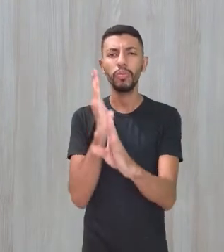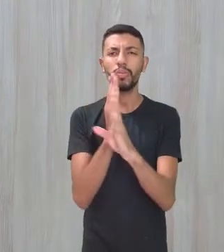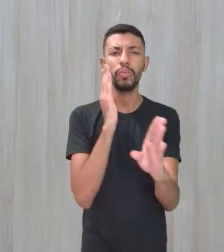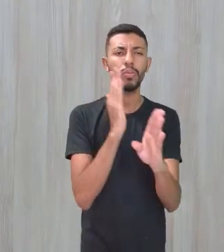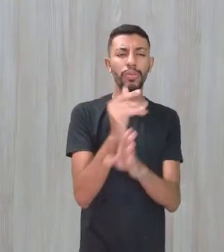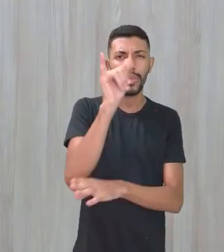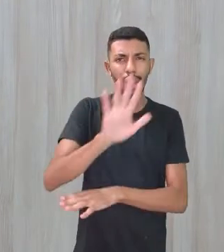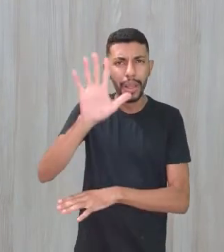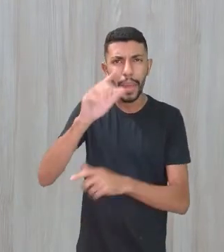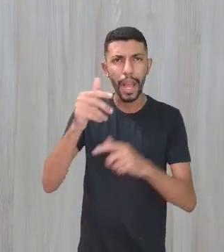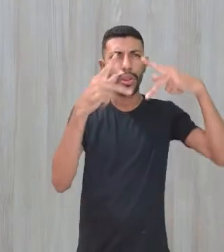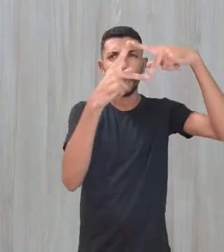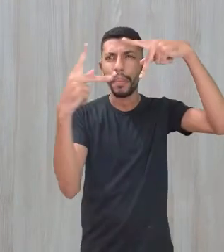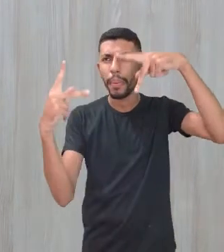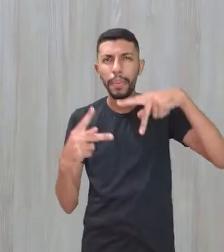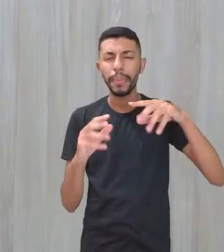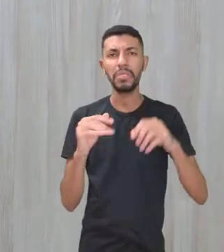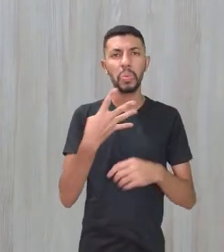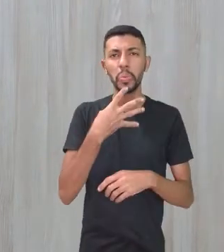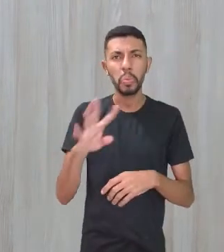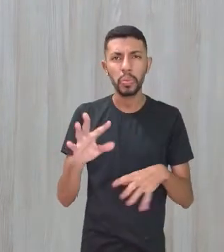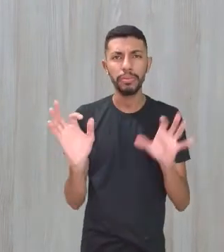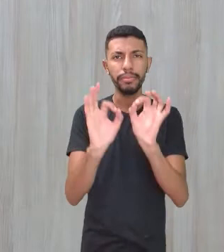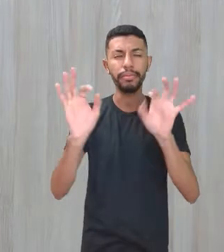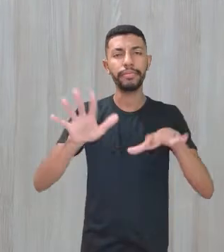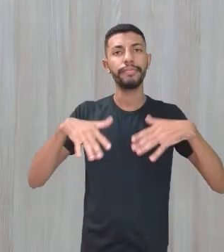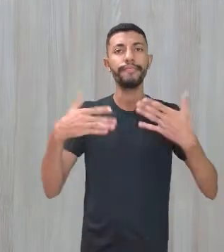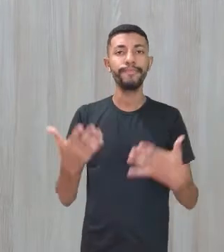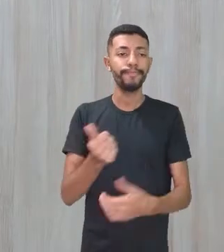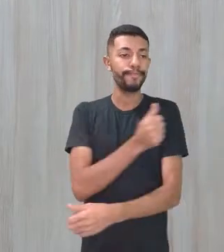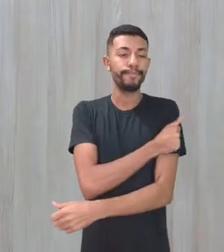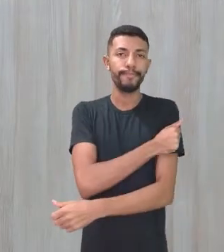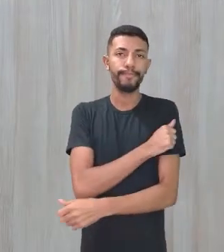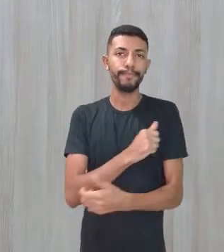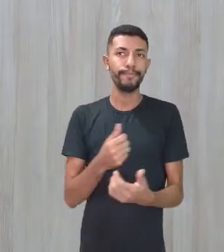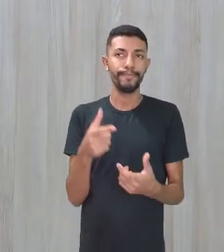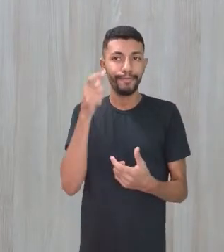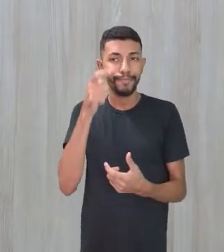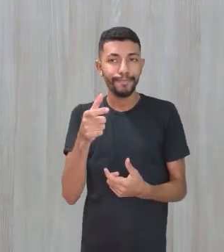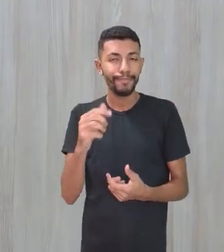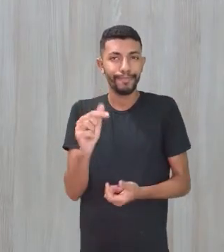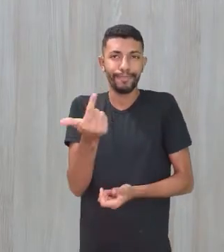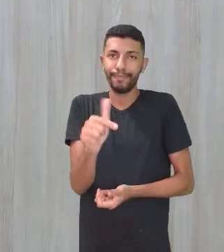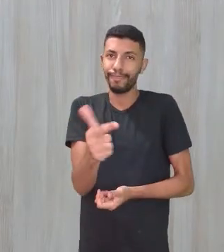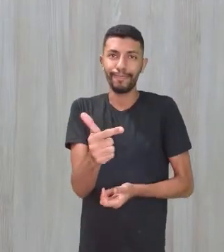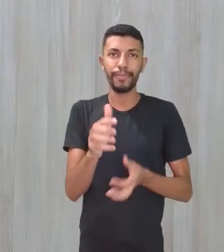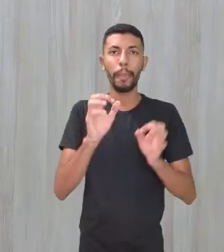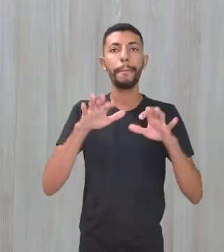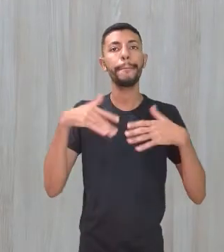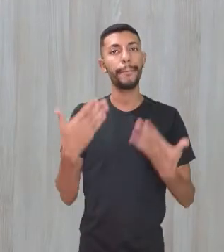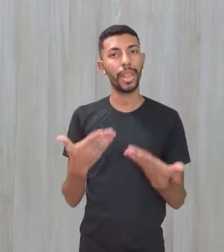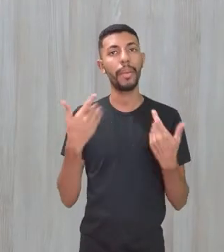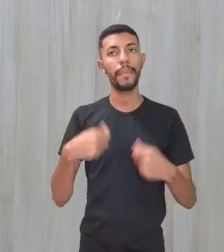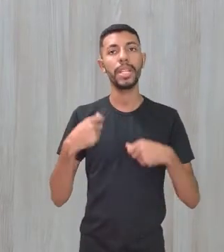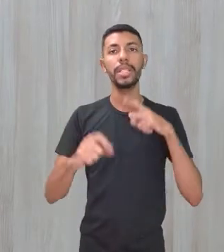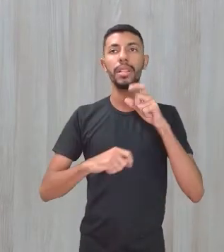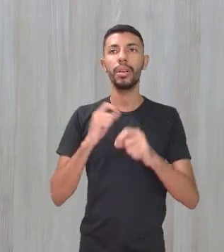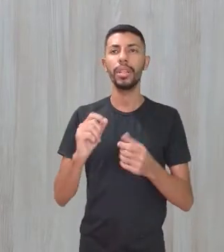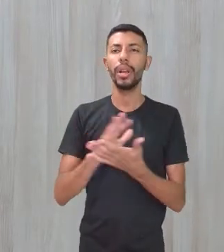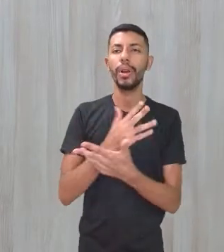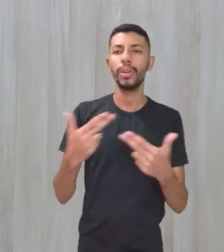naquelas imagens, ele não conhece, então para ele não vai ser interessante. Então, seja algo que estimule